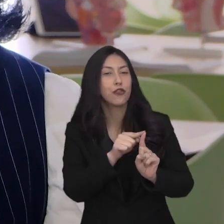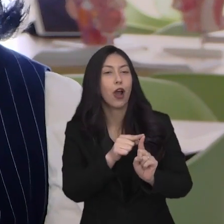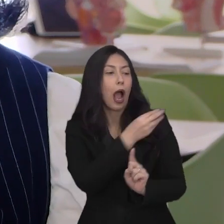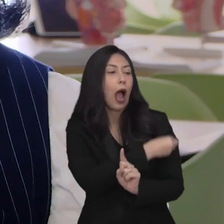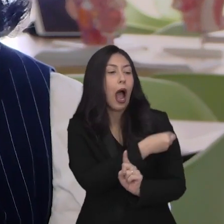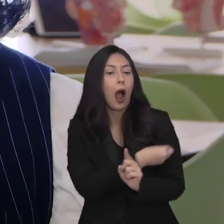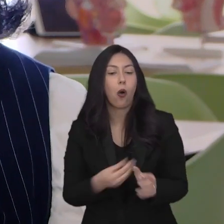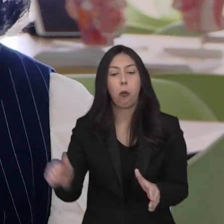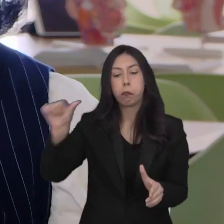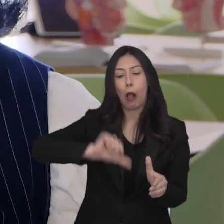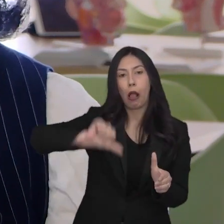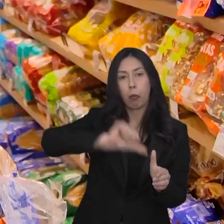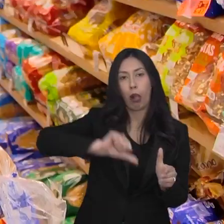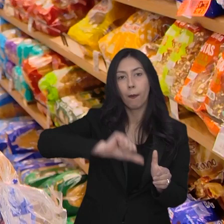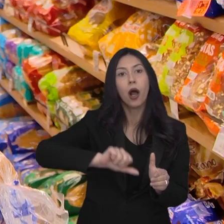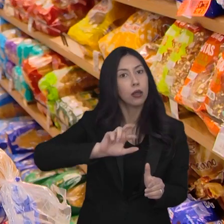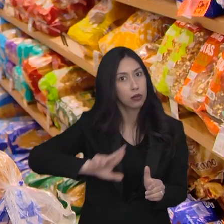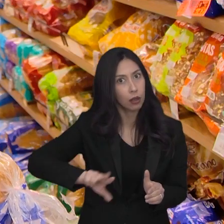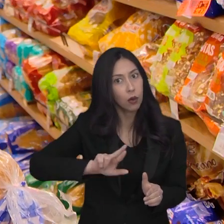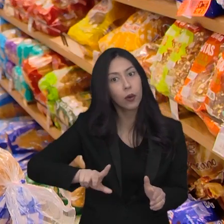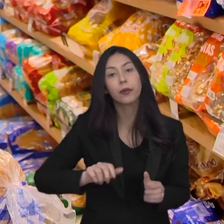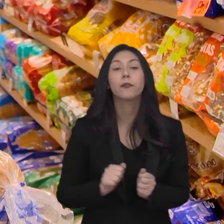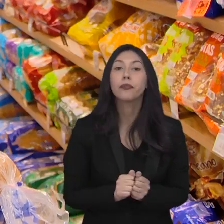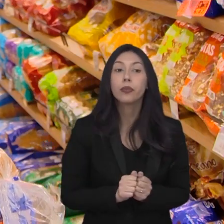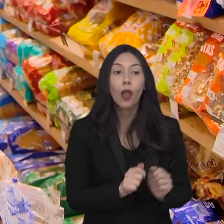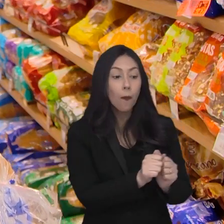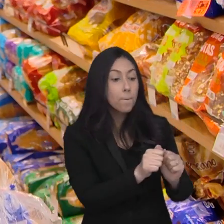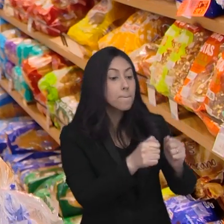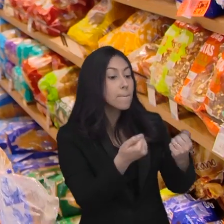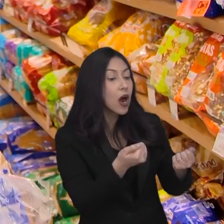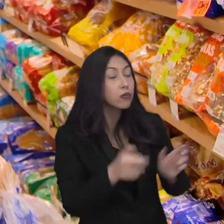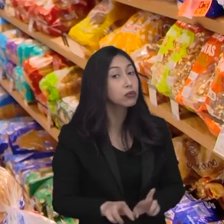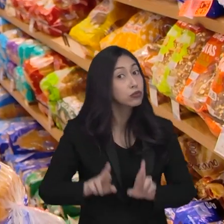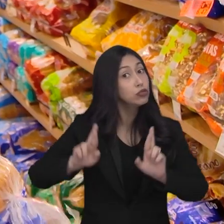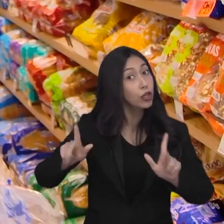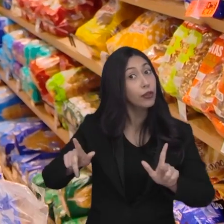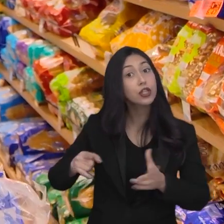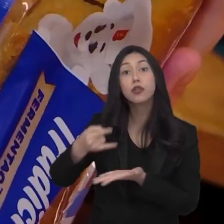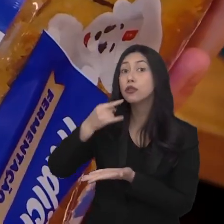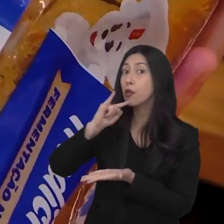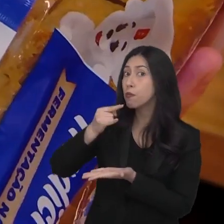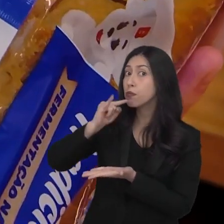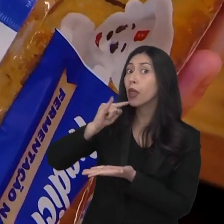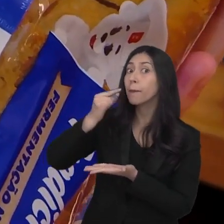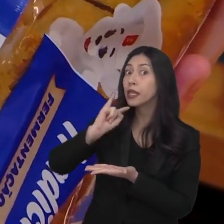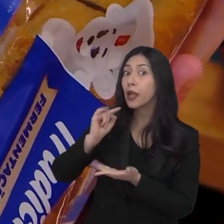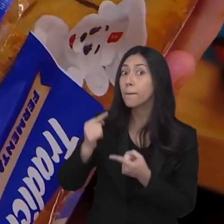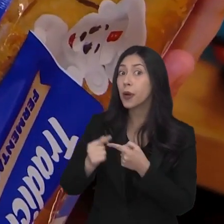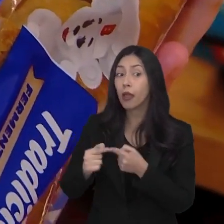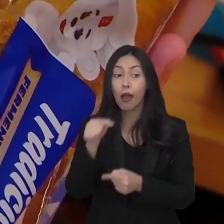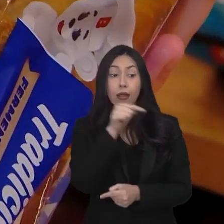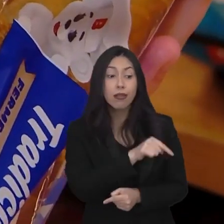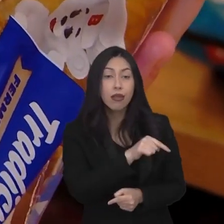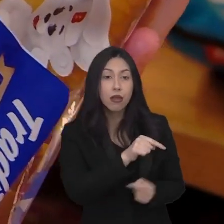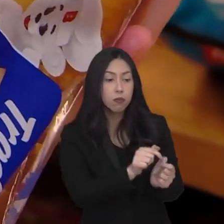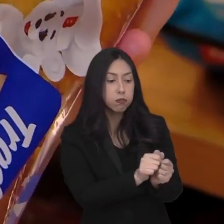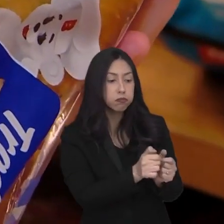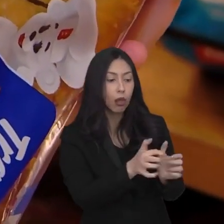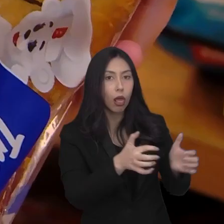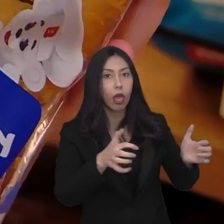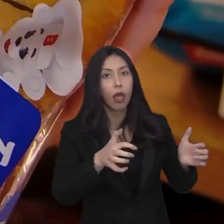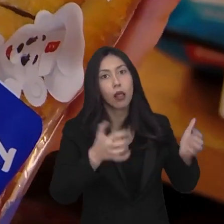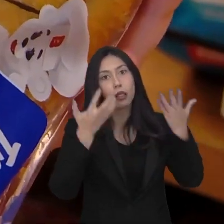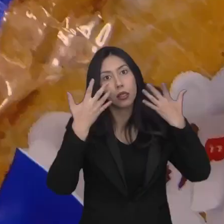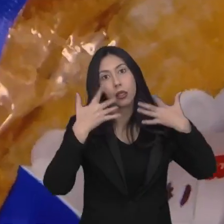são adicionados de teor alcoólico. A diferença do pão para qualquer outra bebida alcoólica é que essa fermentação é natural do